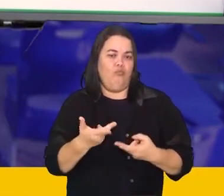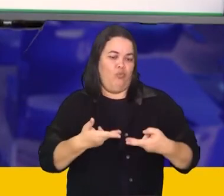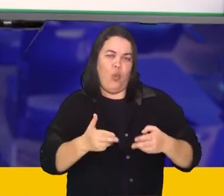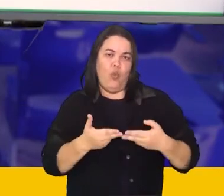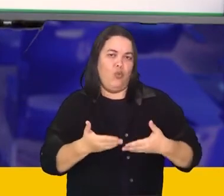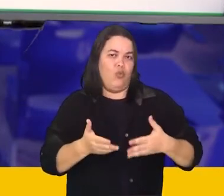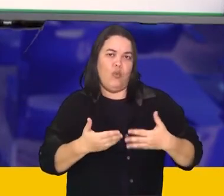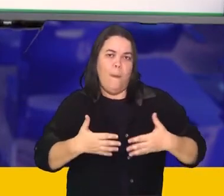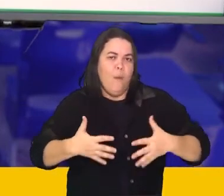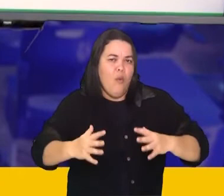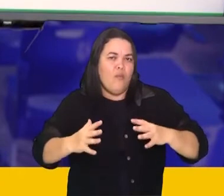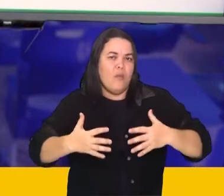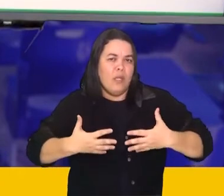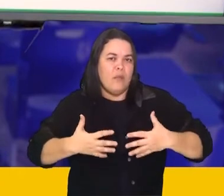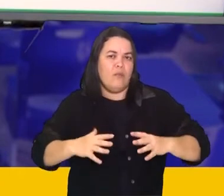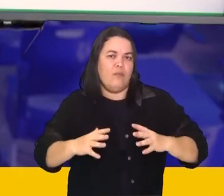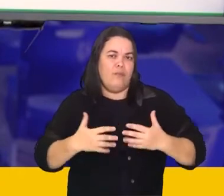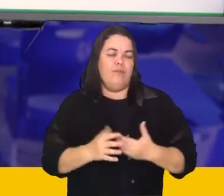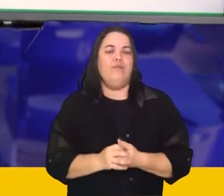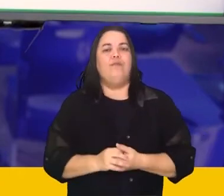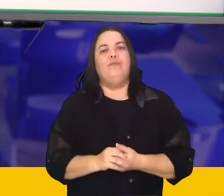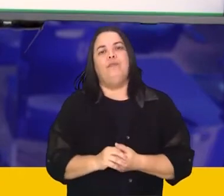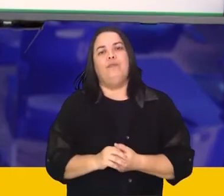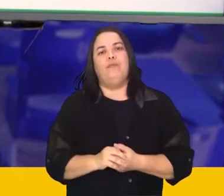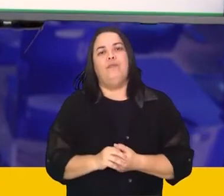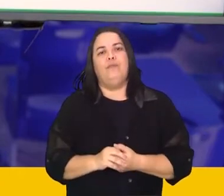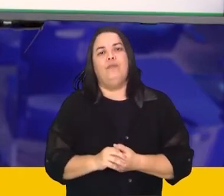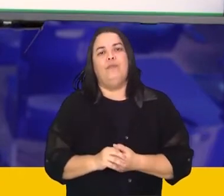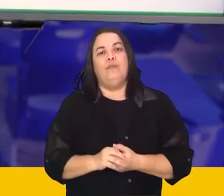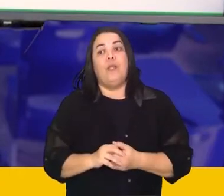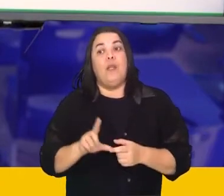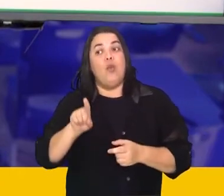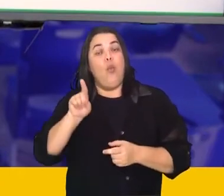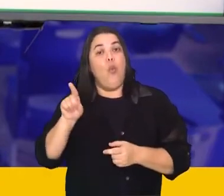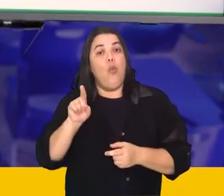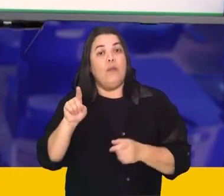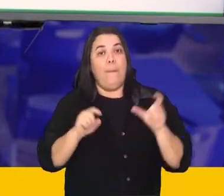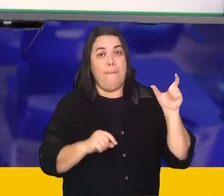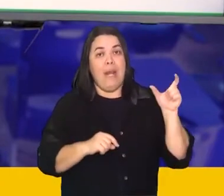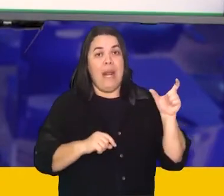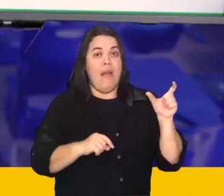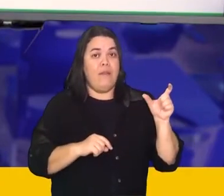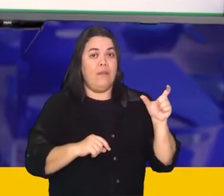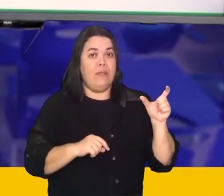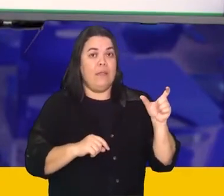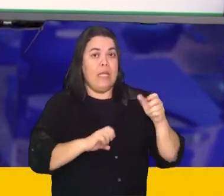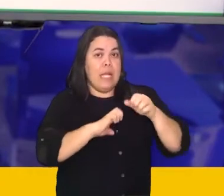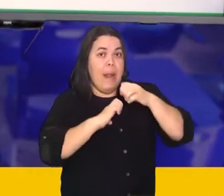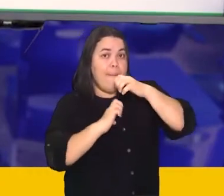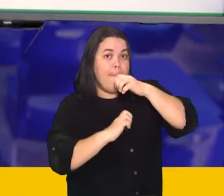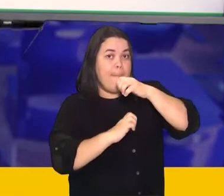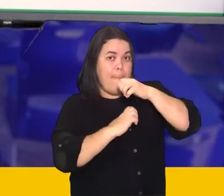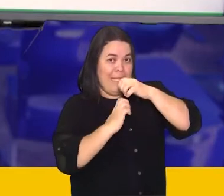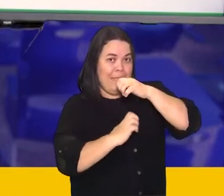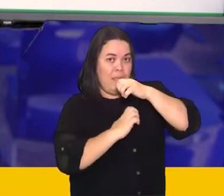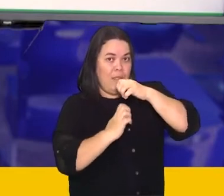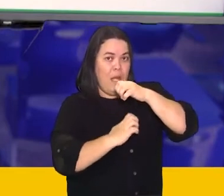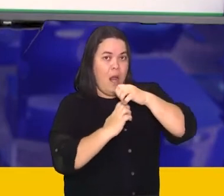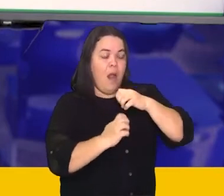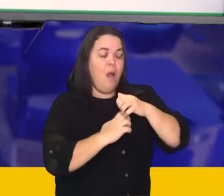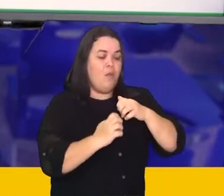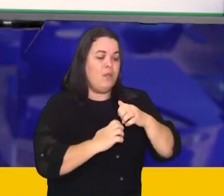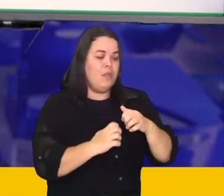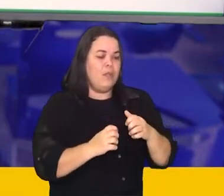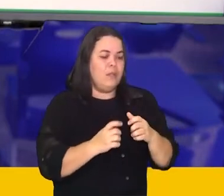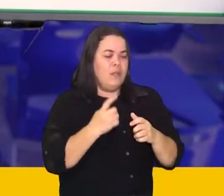balançar-se. Essas palavras são polissêmicas. Já balanço empresarial, que vem de balança que